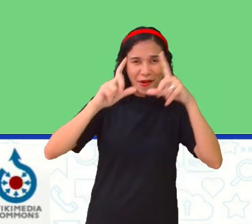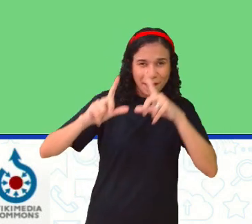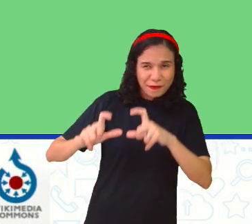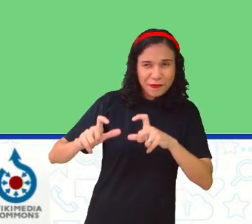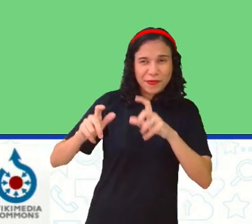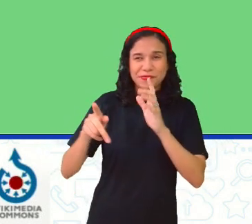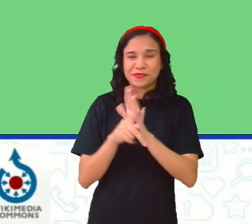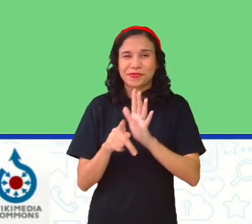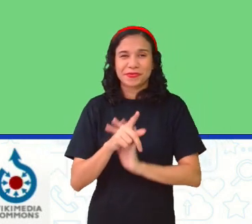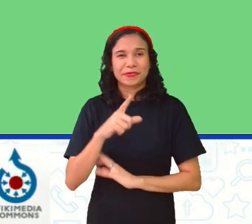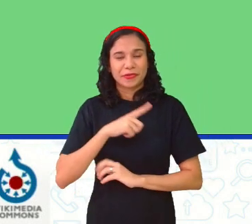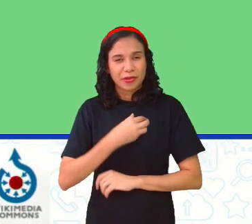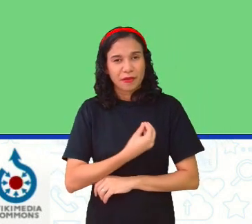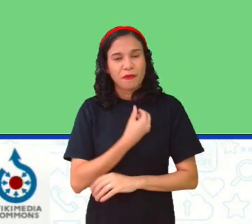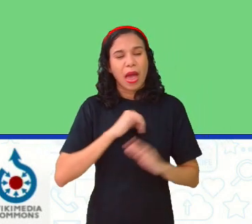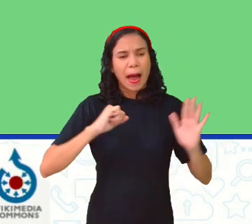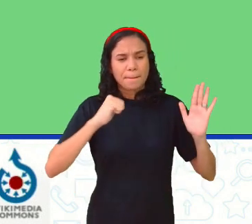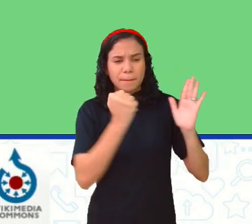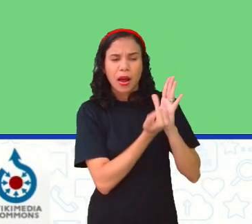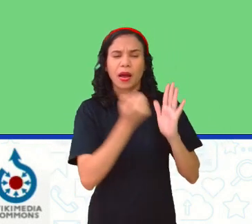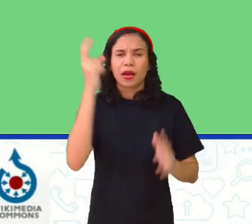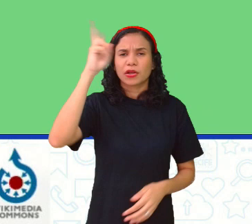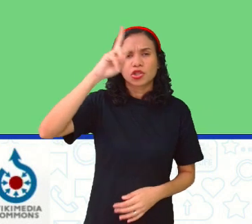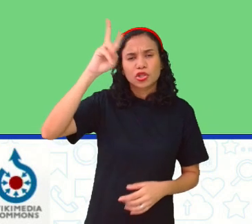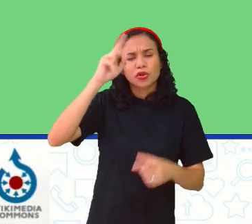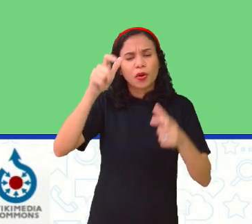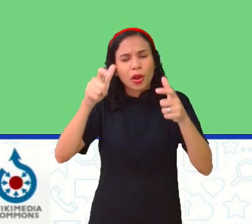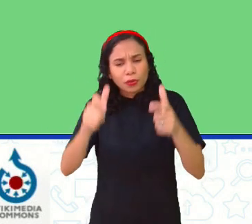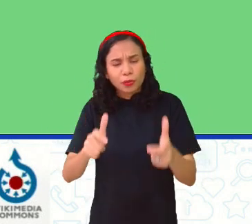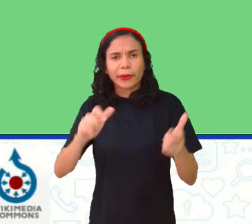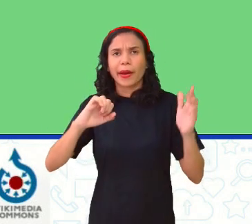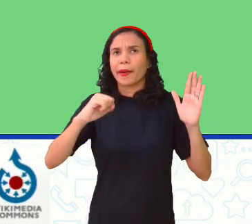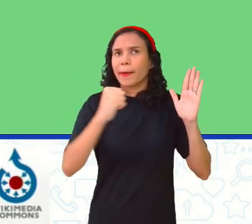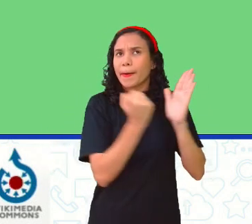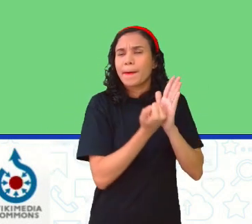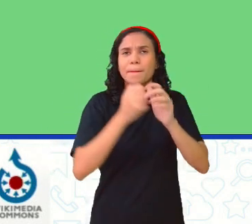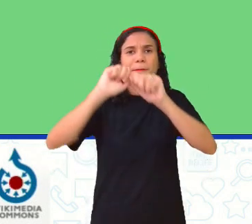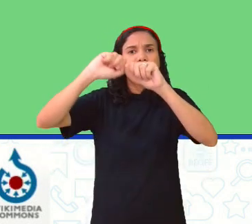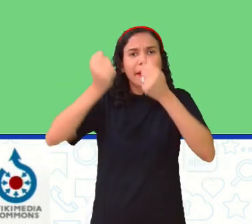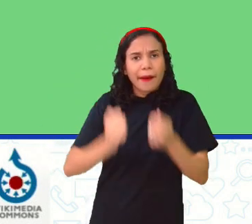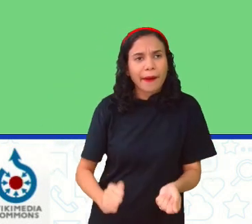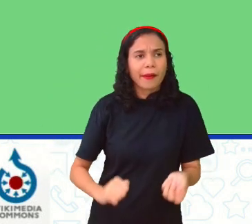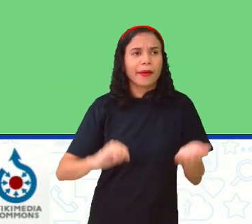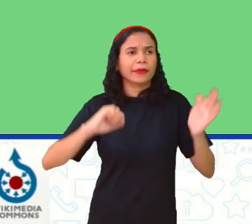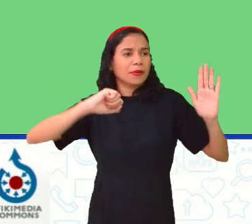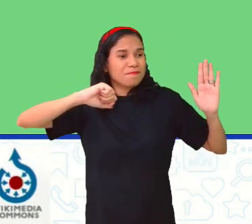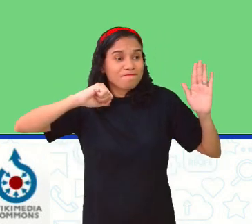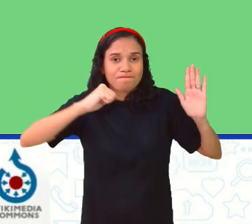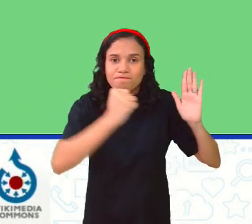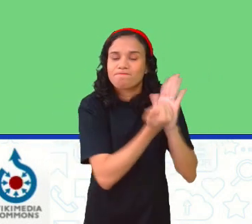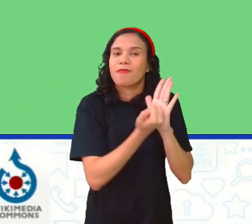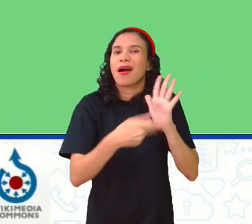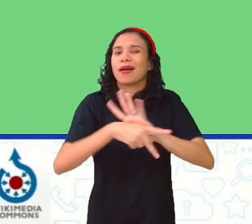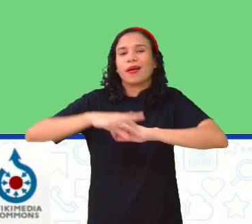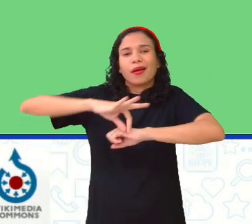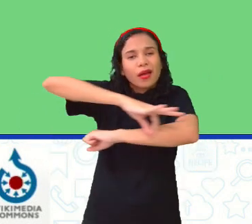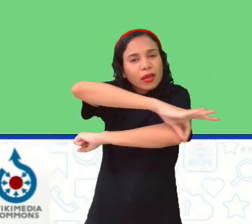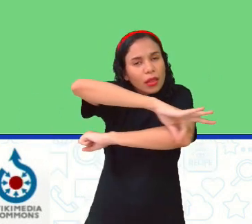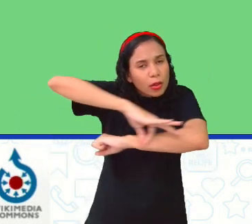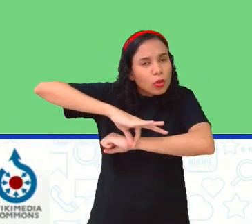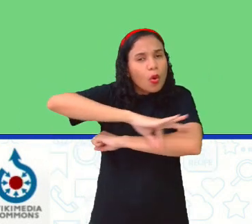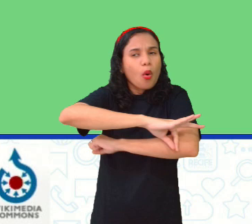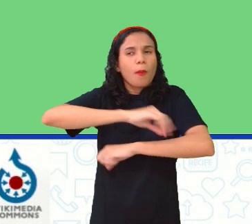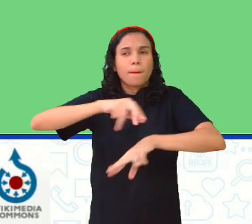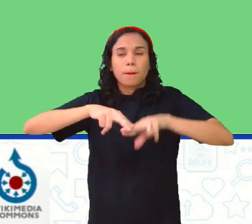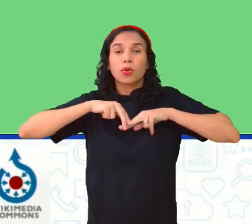nosso patrimônio histórico, artístico, arquitetônico, não é? Então, esses objetos aí,